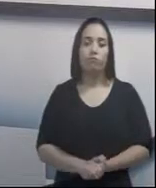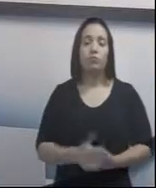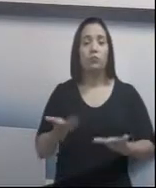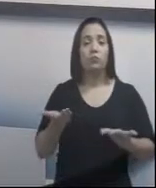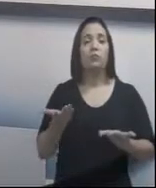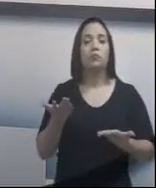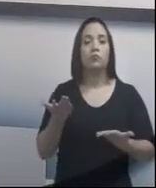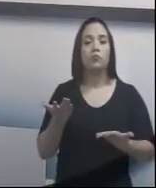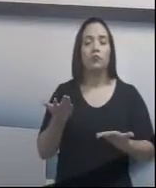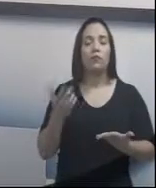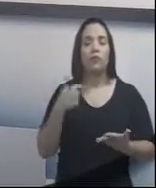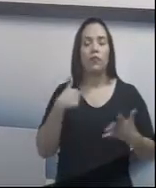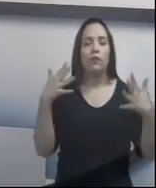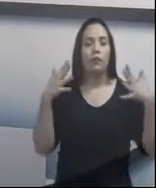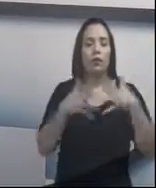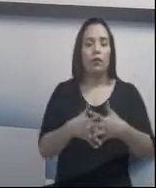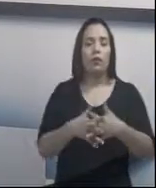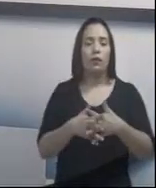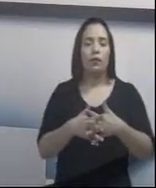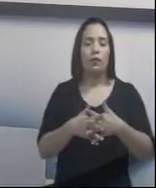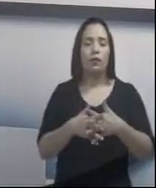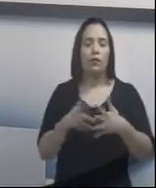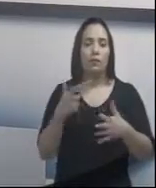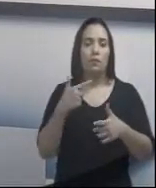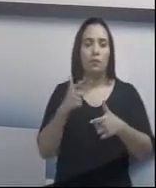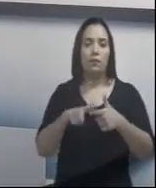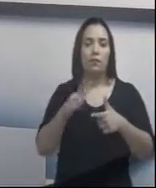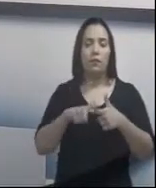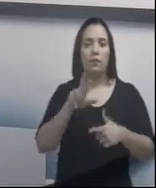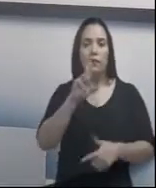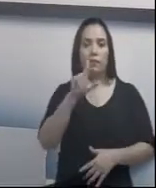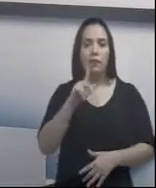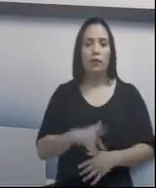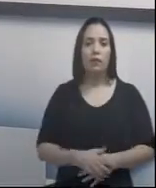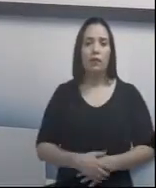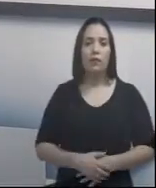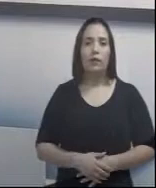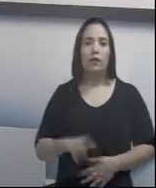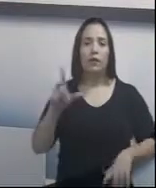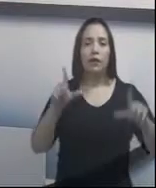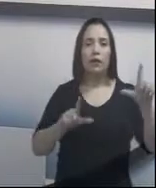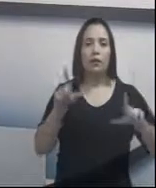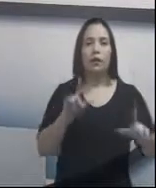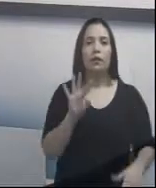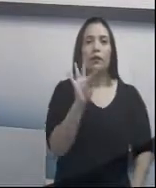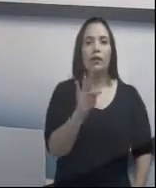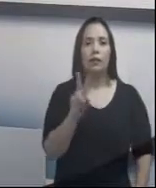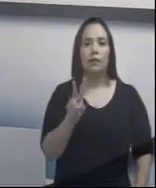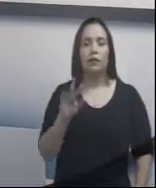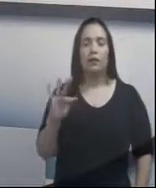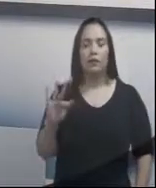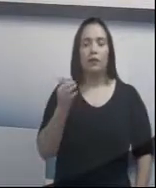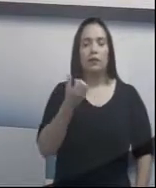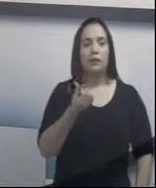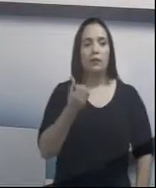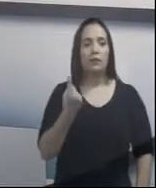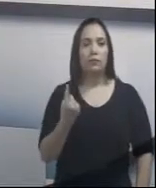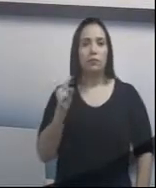recapitulando aqui que eu embaralhei aqui o meio de campo. Vamos lá. Recapitular para você. Na TV Fortaleza, é no canal